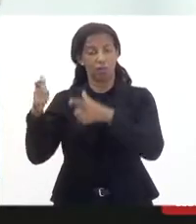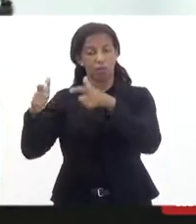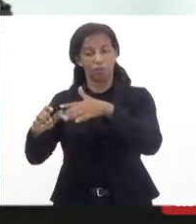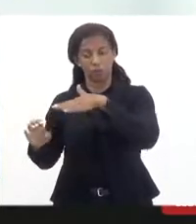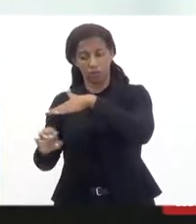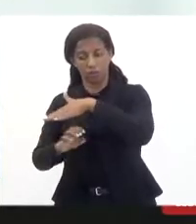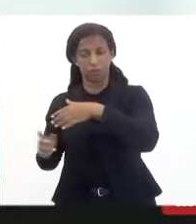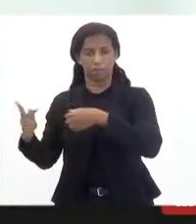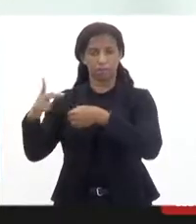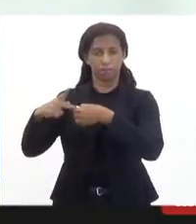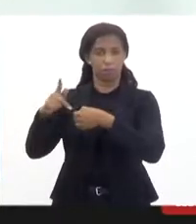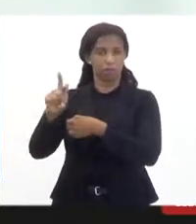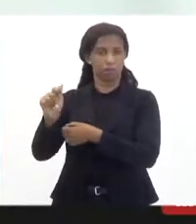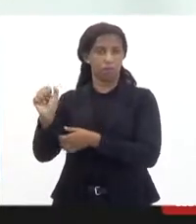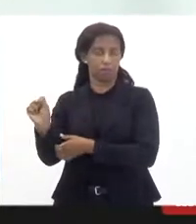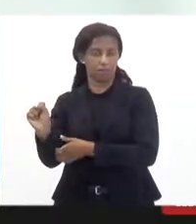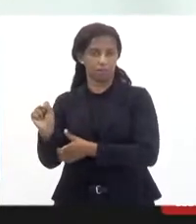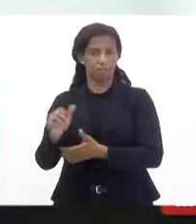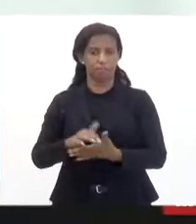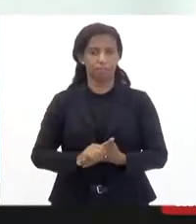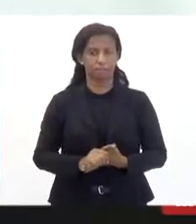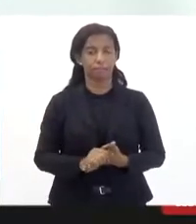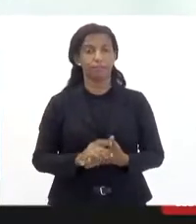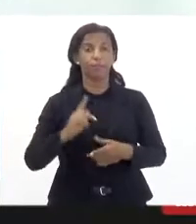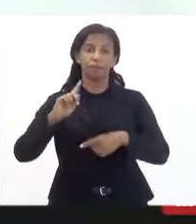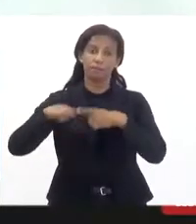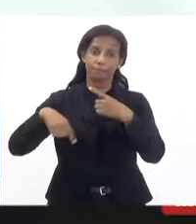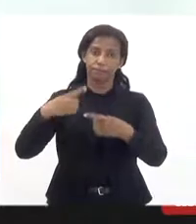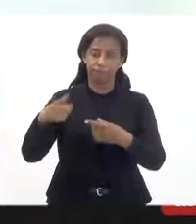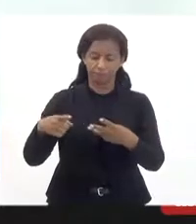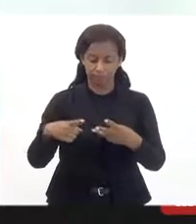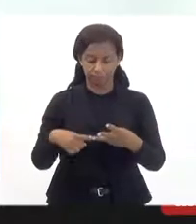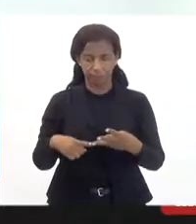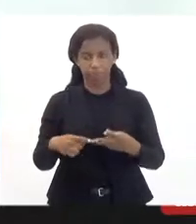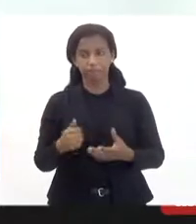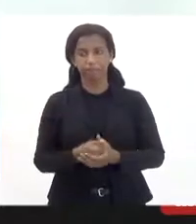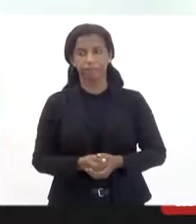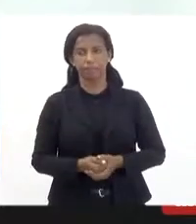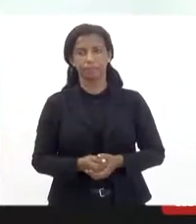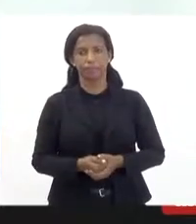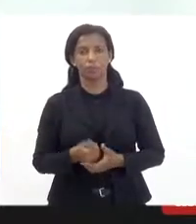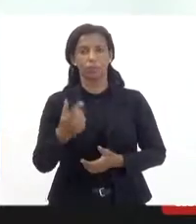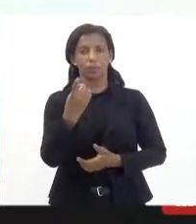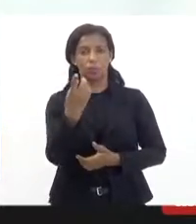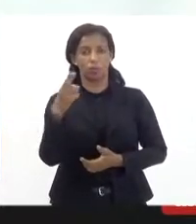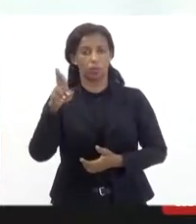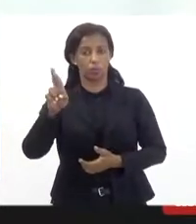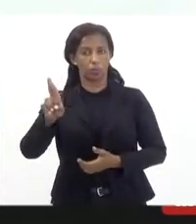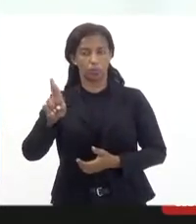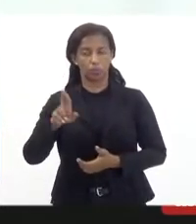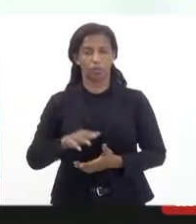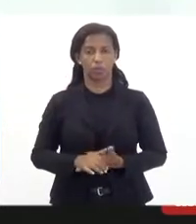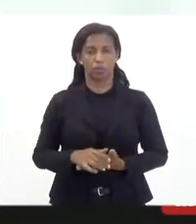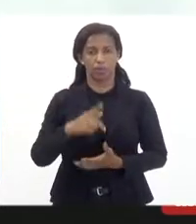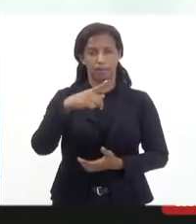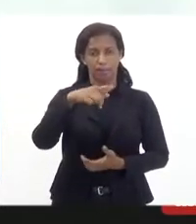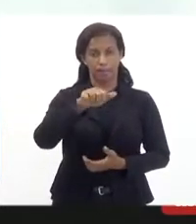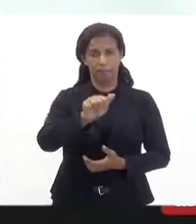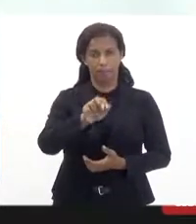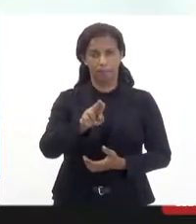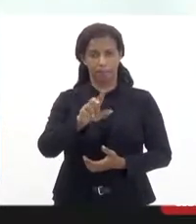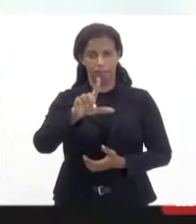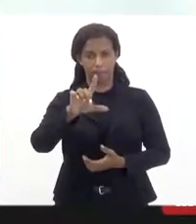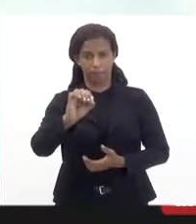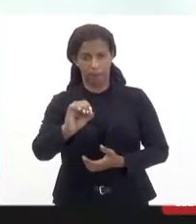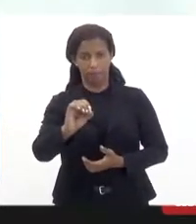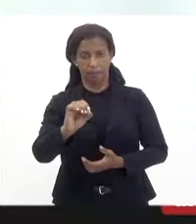petróleo iguais se inserem. A posteriori, os doutores Paulo Henrique